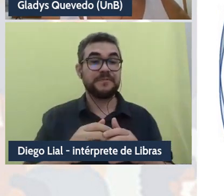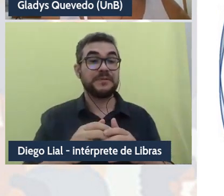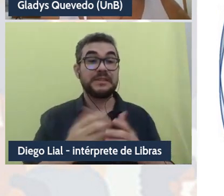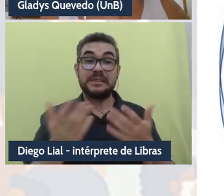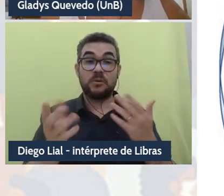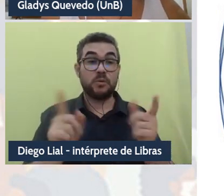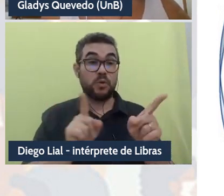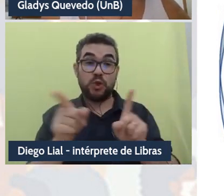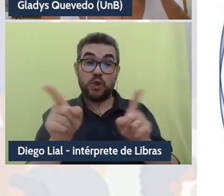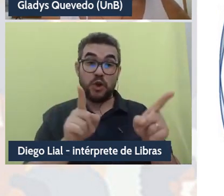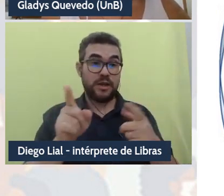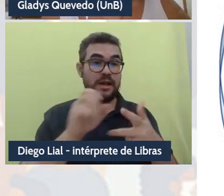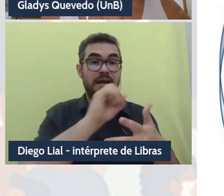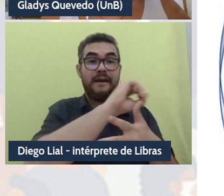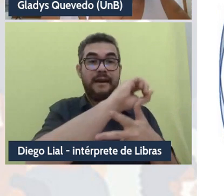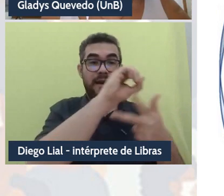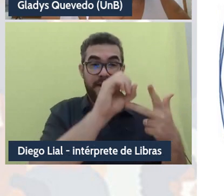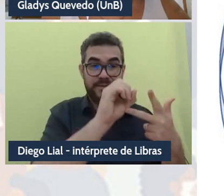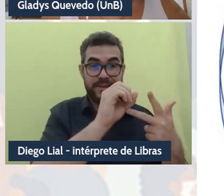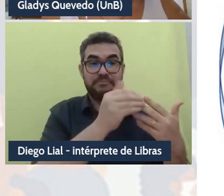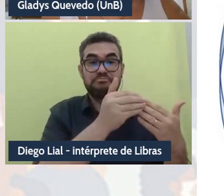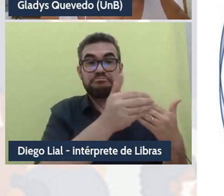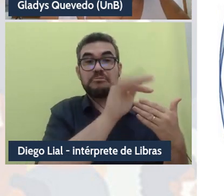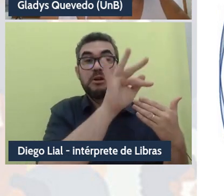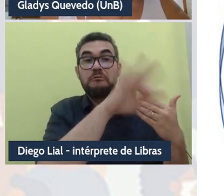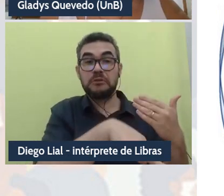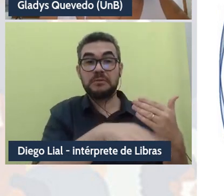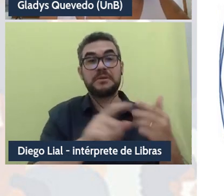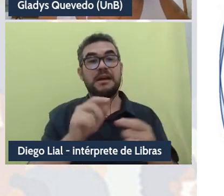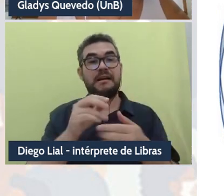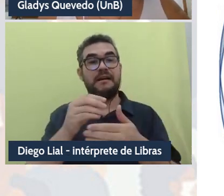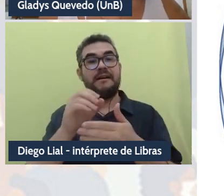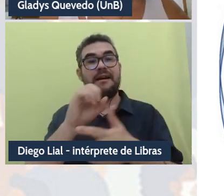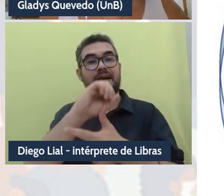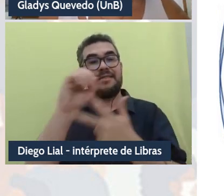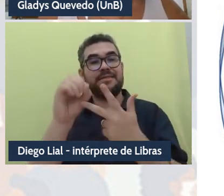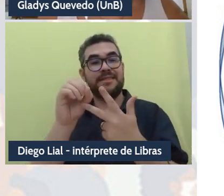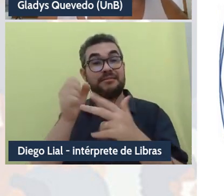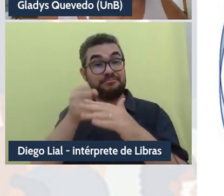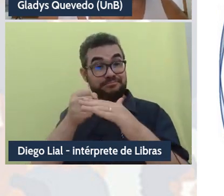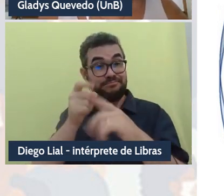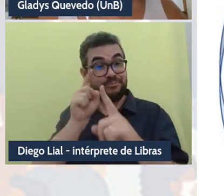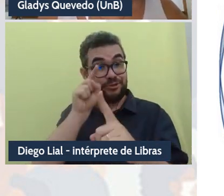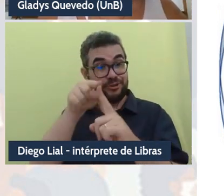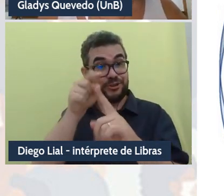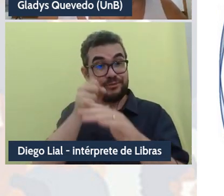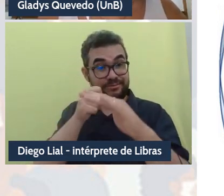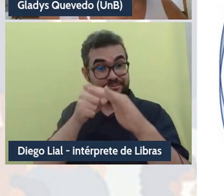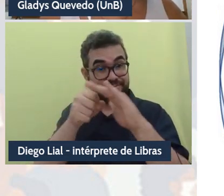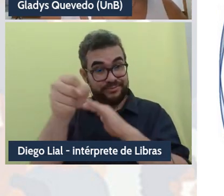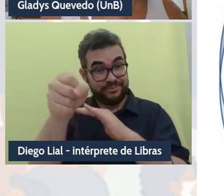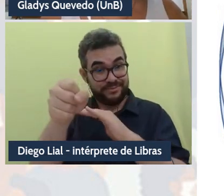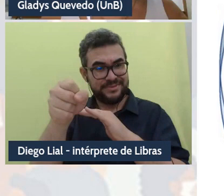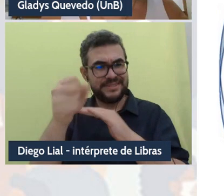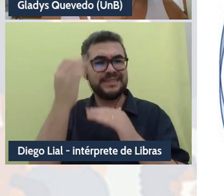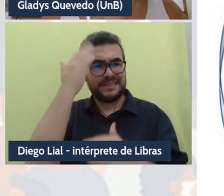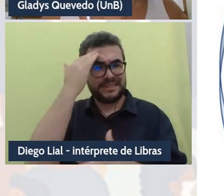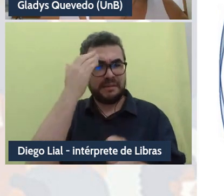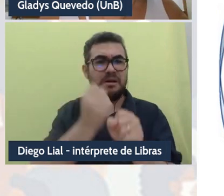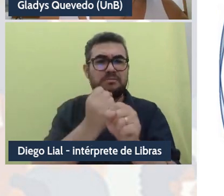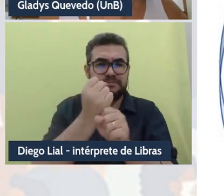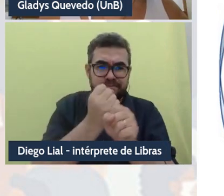entrada tenham sido concebidos, né, e o exame foi lentamente, gradativamente modificado ao longo dos